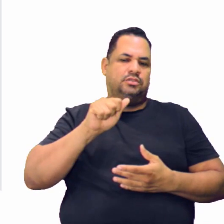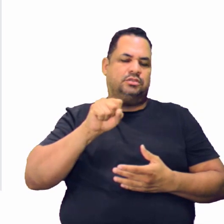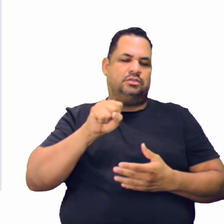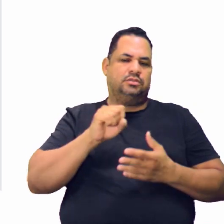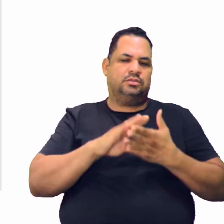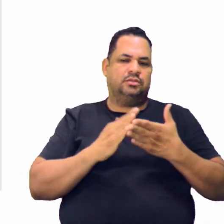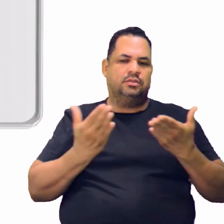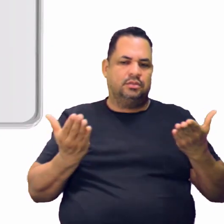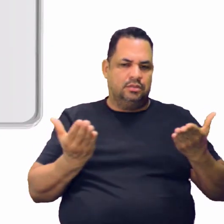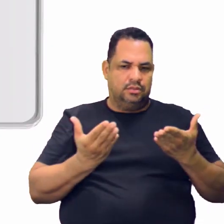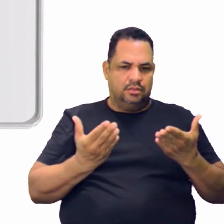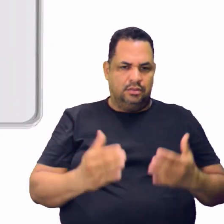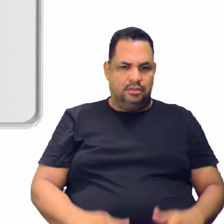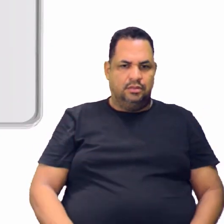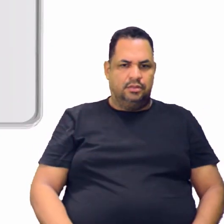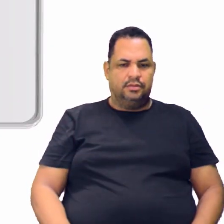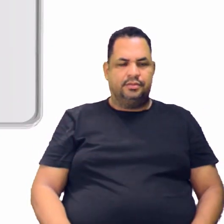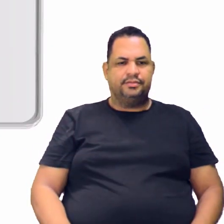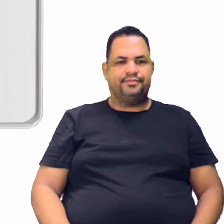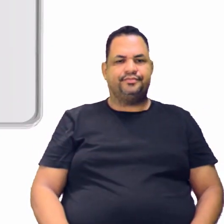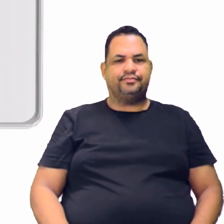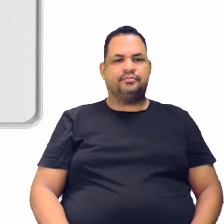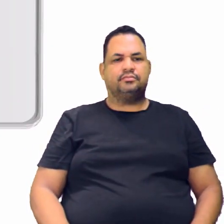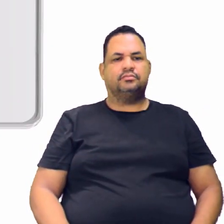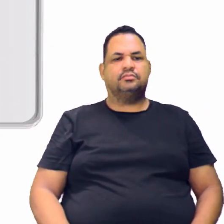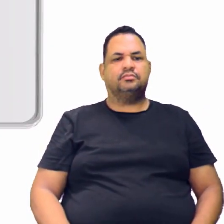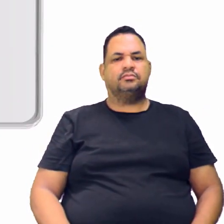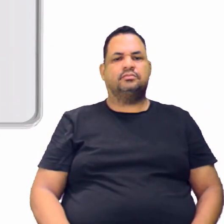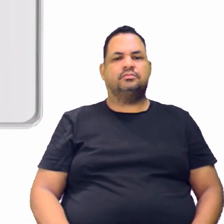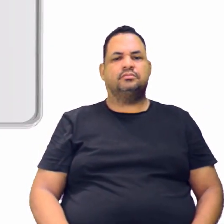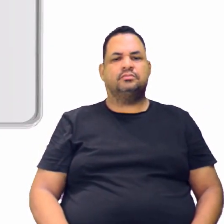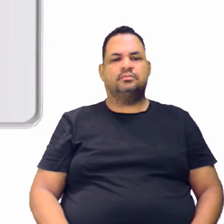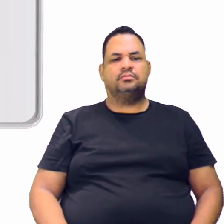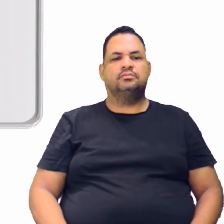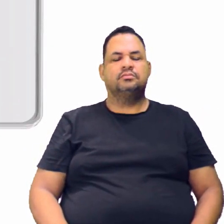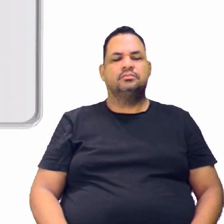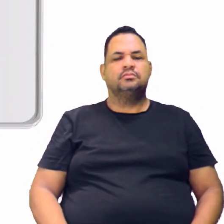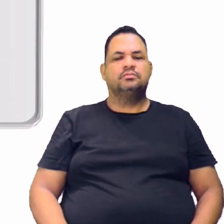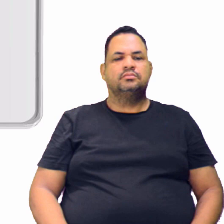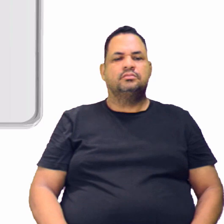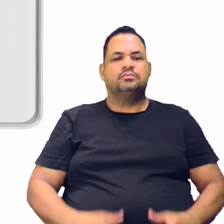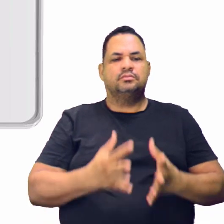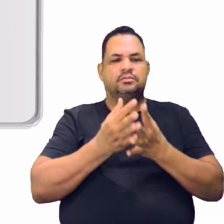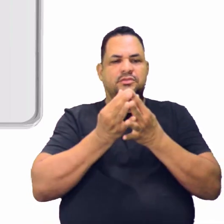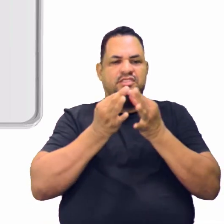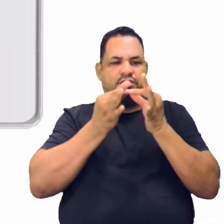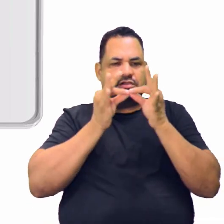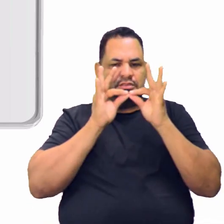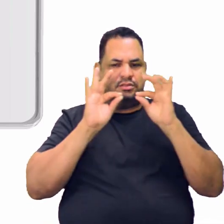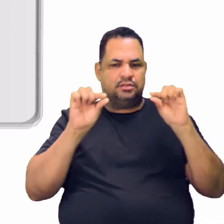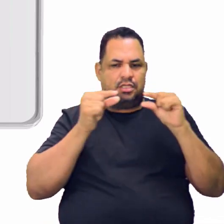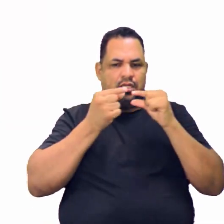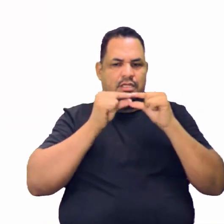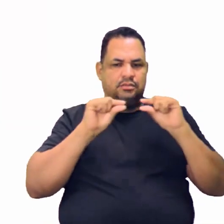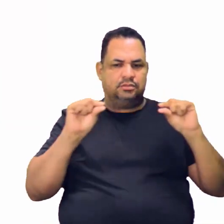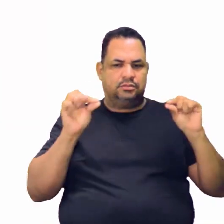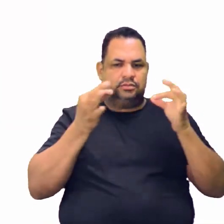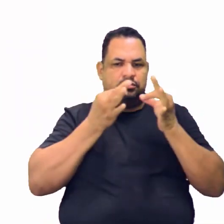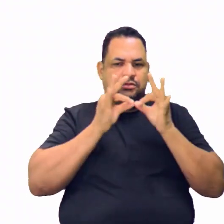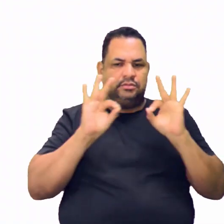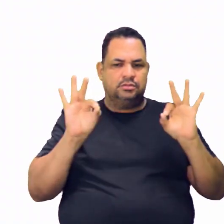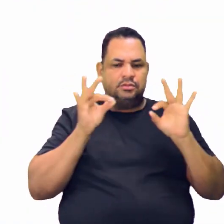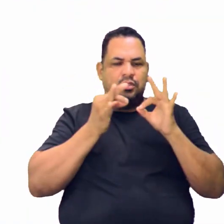vocês, beleza? Agora, figuras de sintaxe. Nós temos aqui a figura